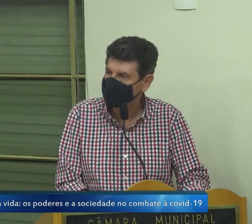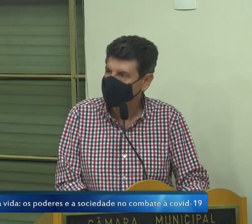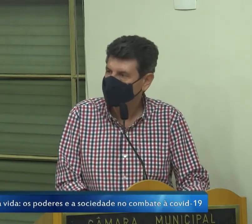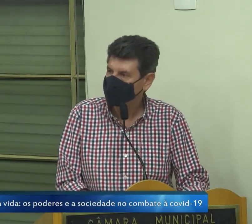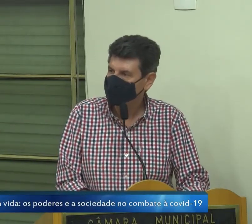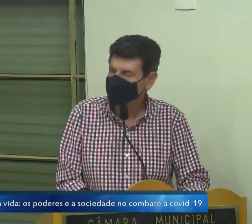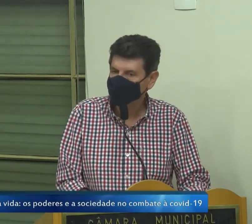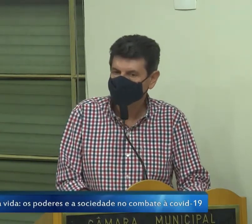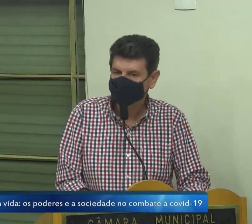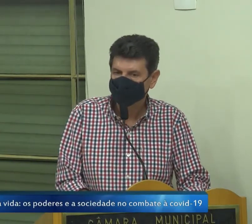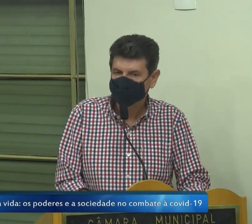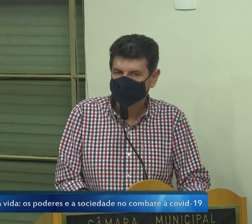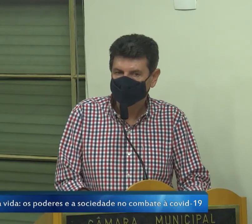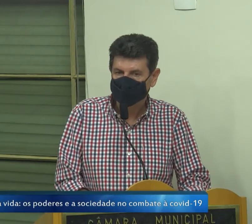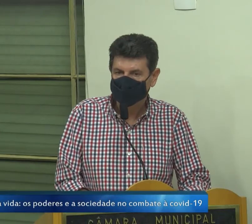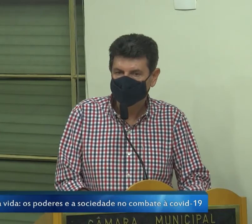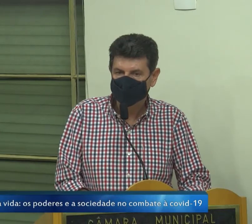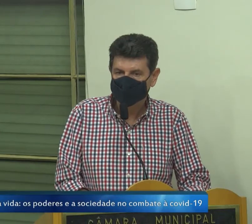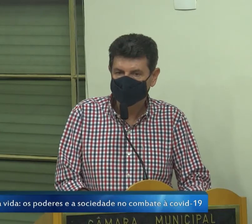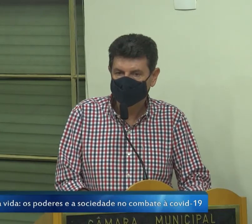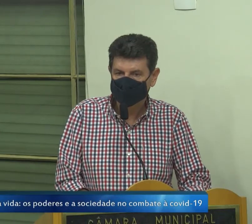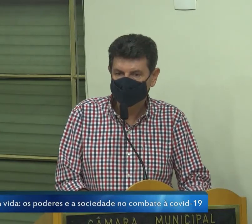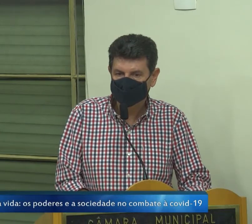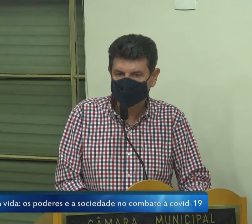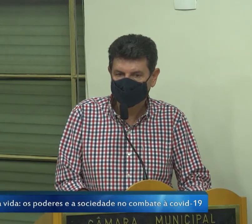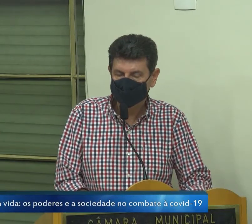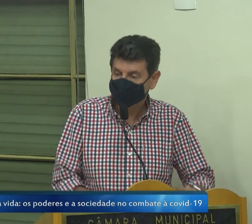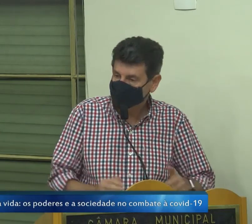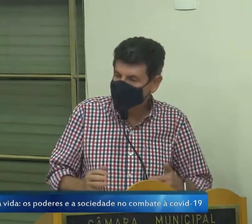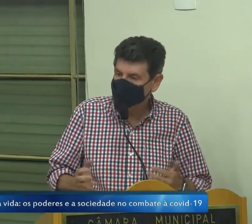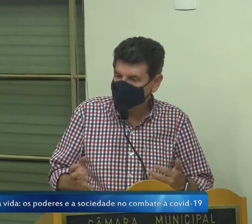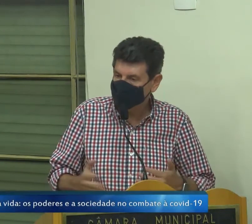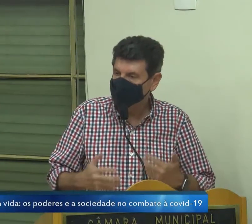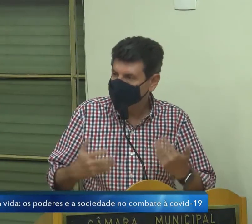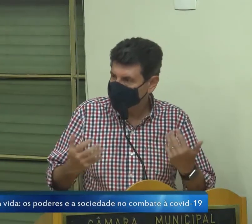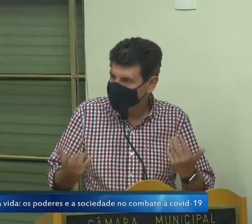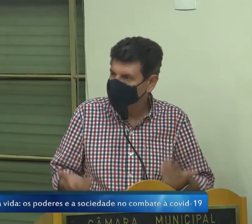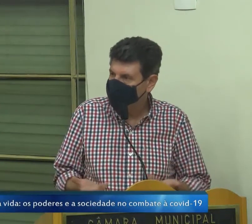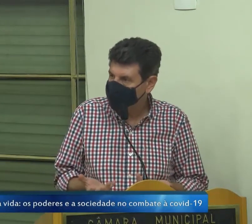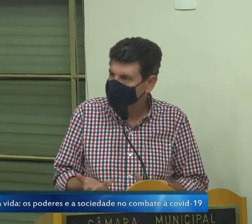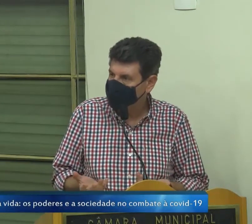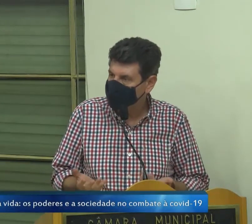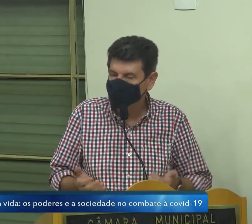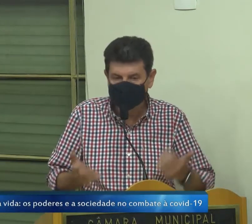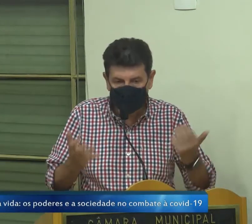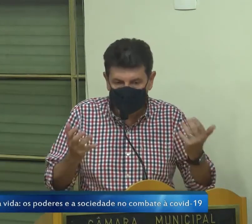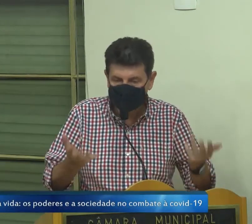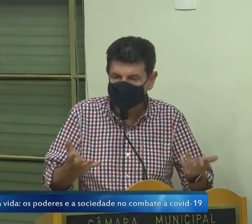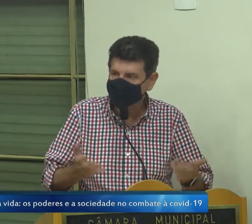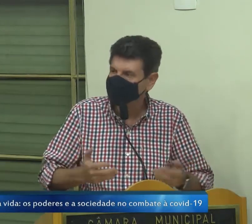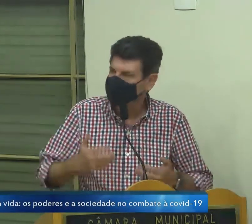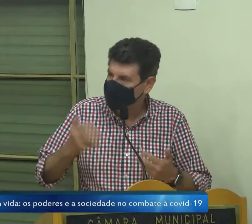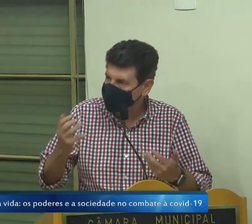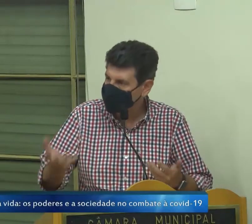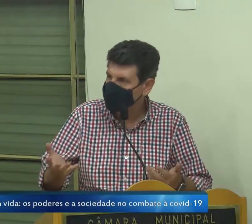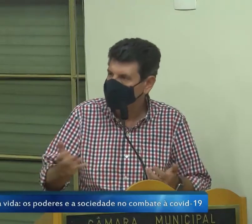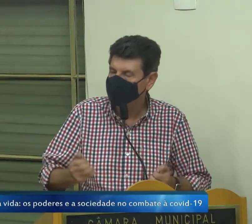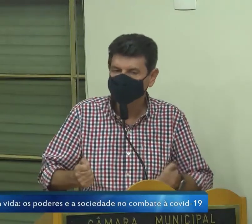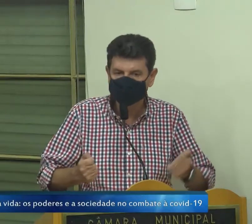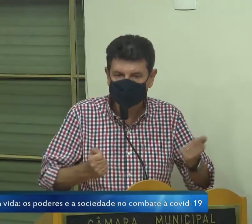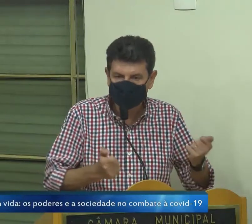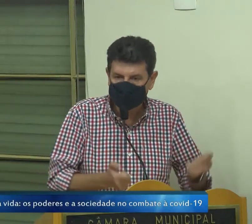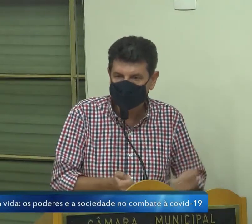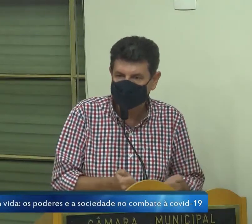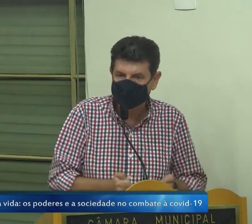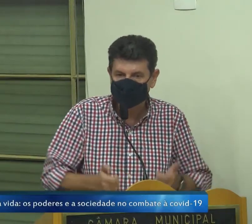multado, né? Ou seja, percebemos também muitas pessoas conscientes, falando: é isso mesmo, tem que fazer isso,